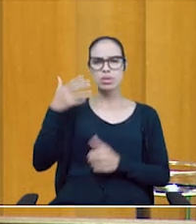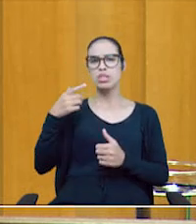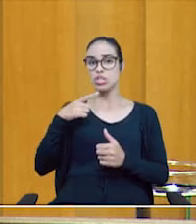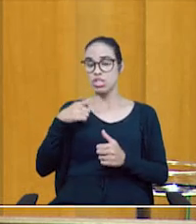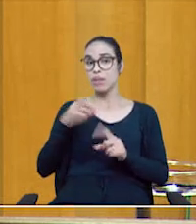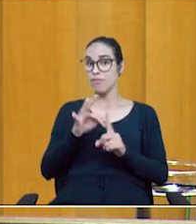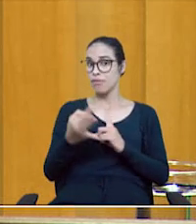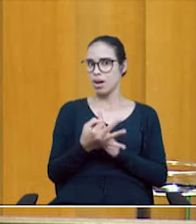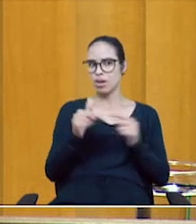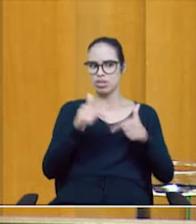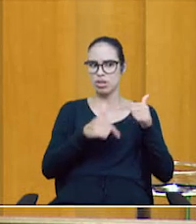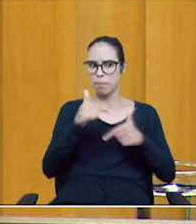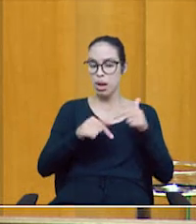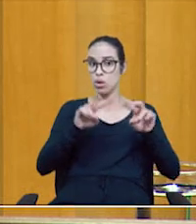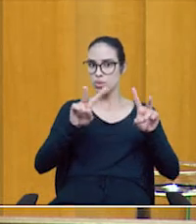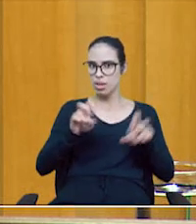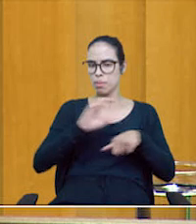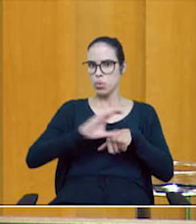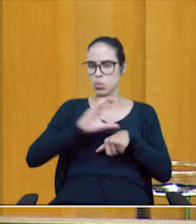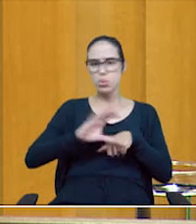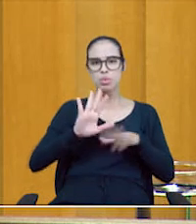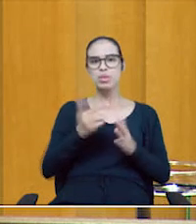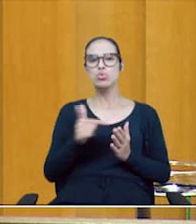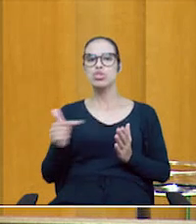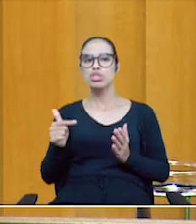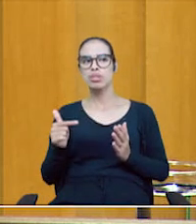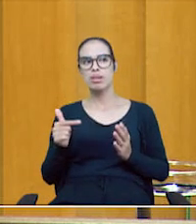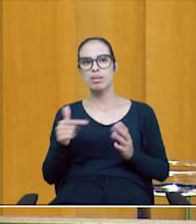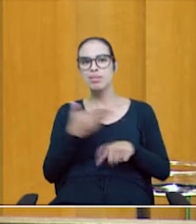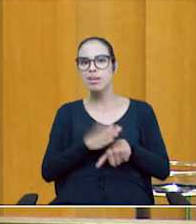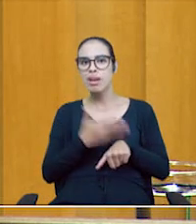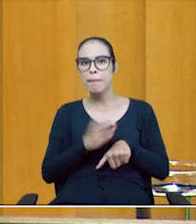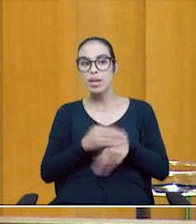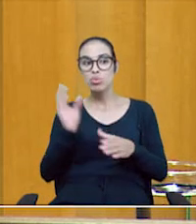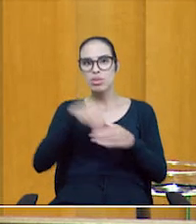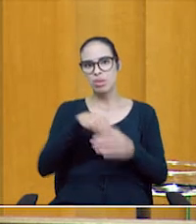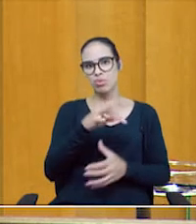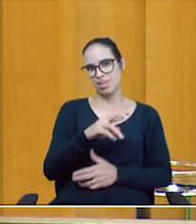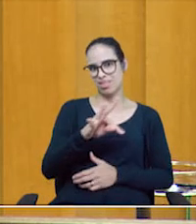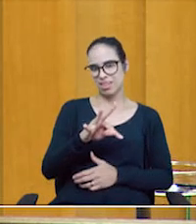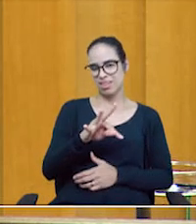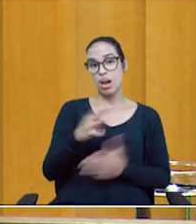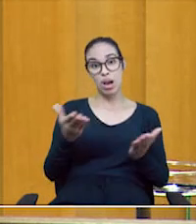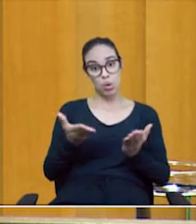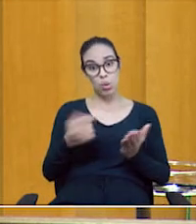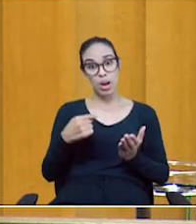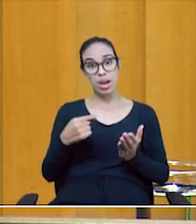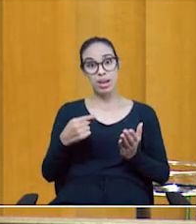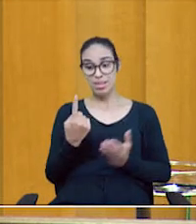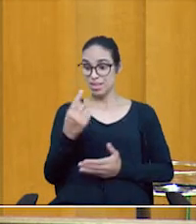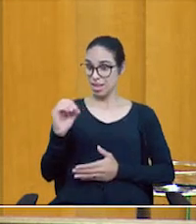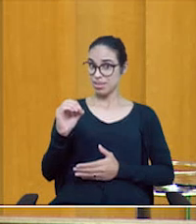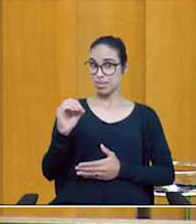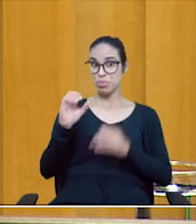de administração de tribunais. E hoje estamos na 10ª edição, uma imensa alegria, um